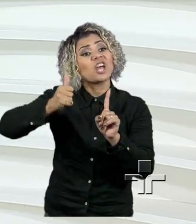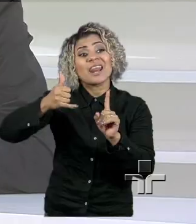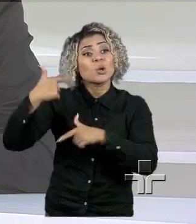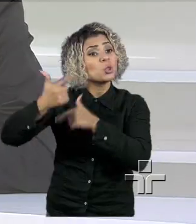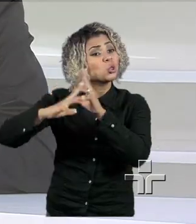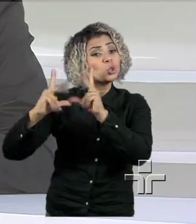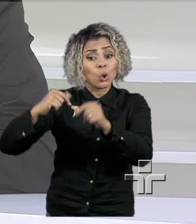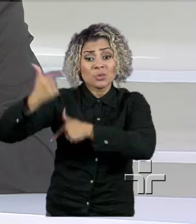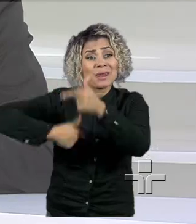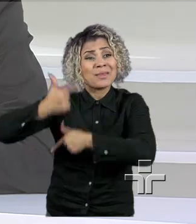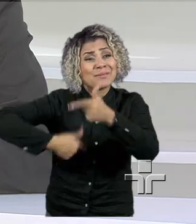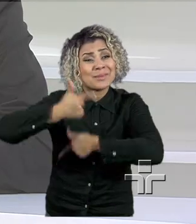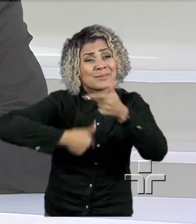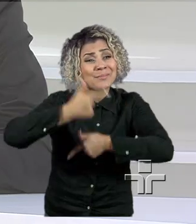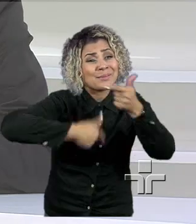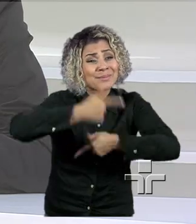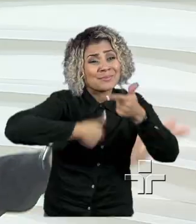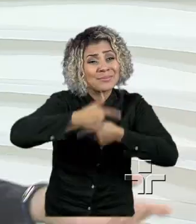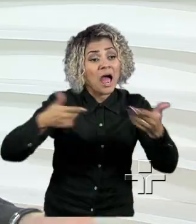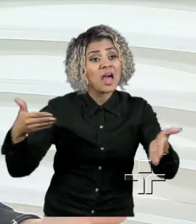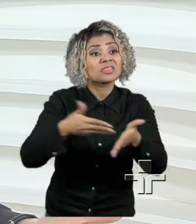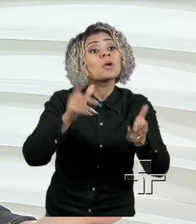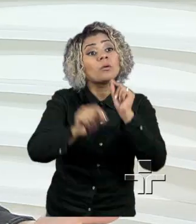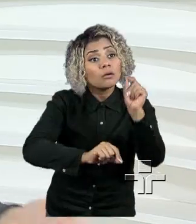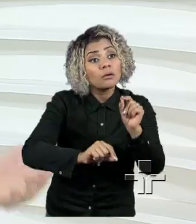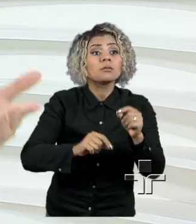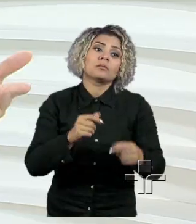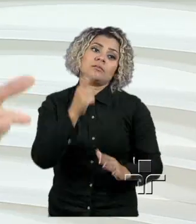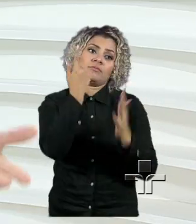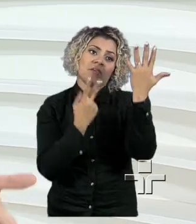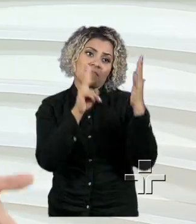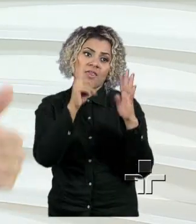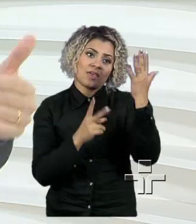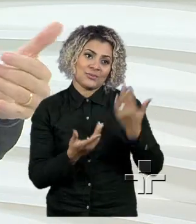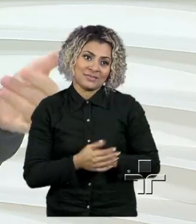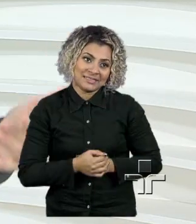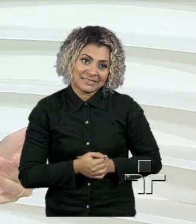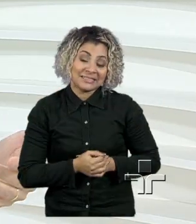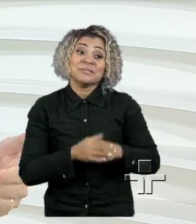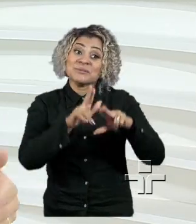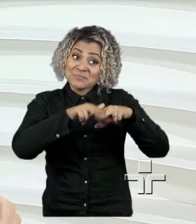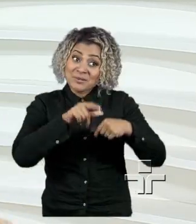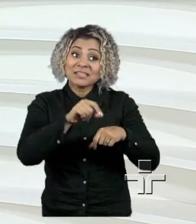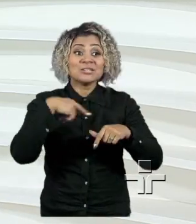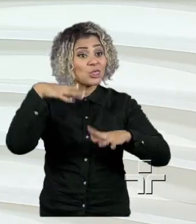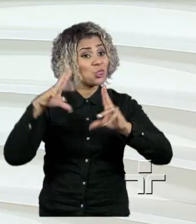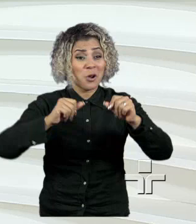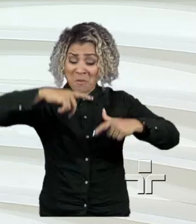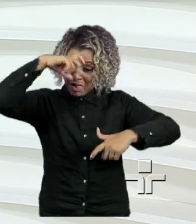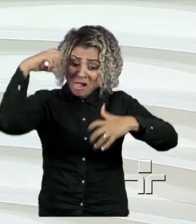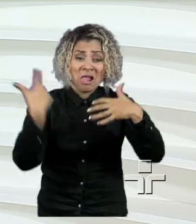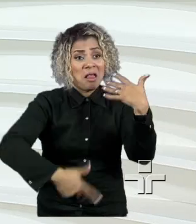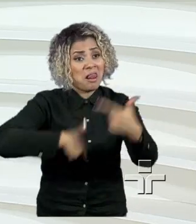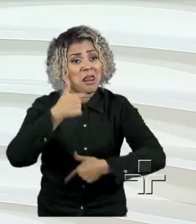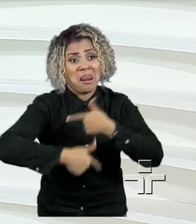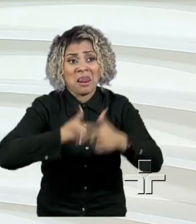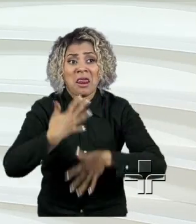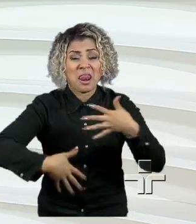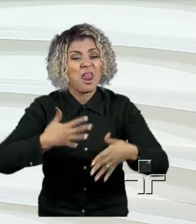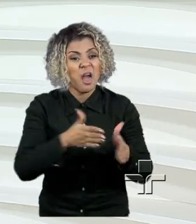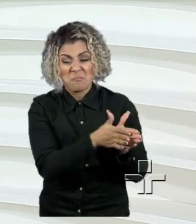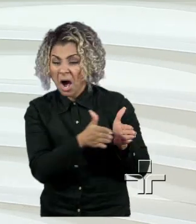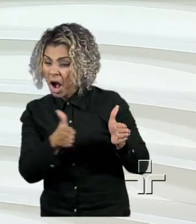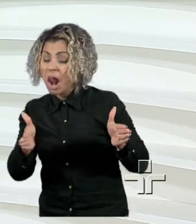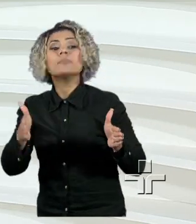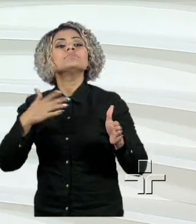E o sábado é igual fevereiro, porque os consumidores amados aguardem sempre o último momento para comprar os chocolates.